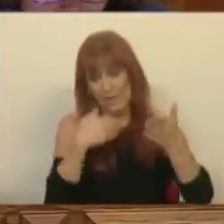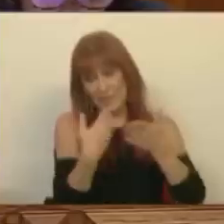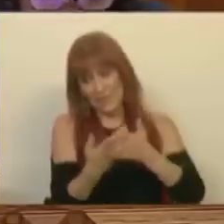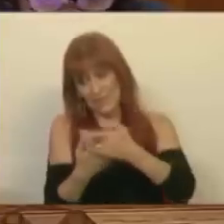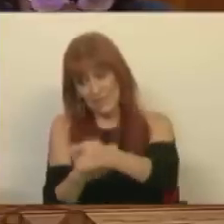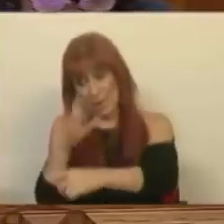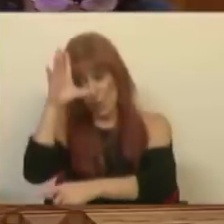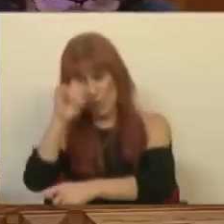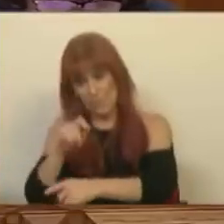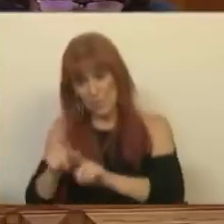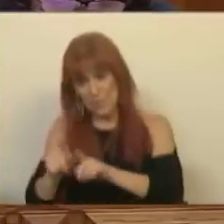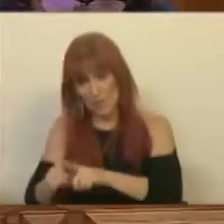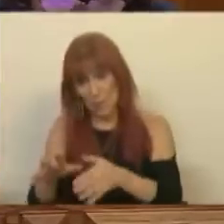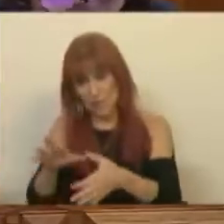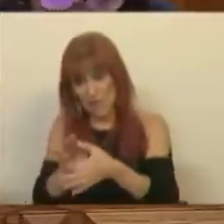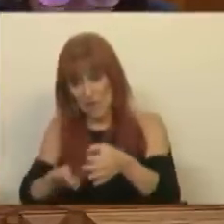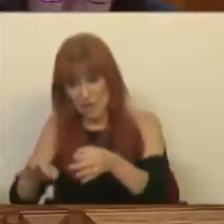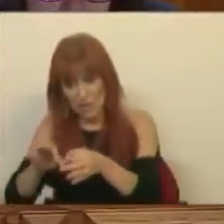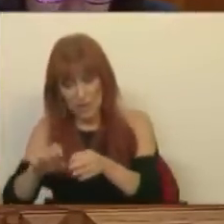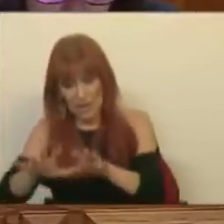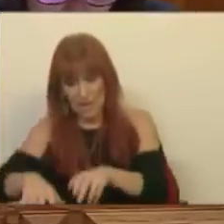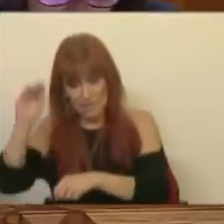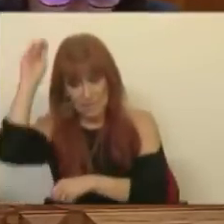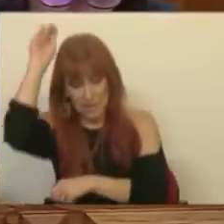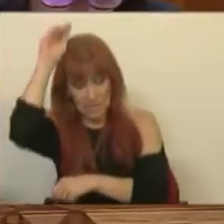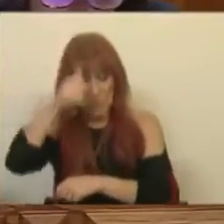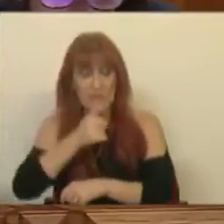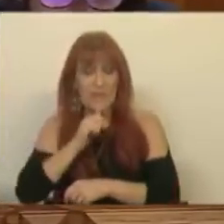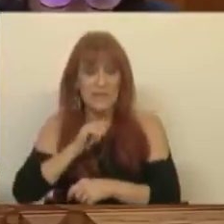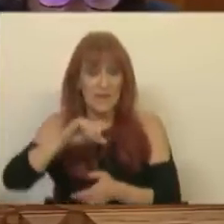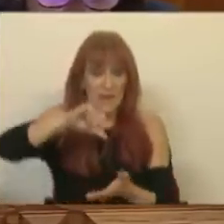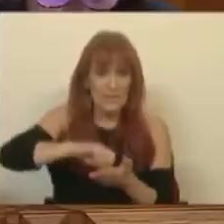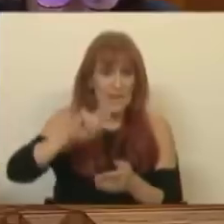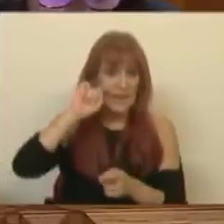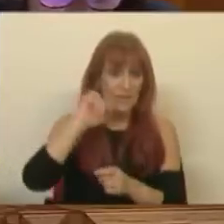que o governo tem que ajustar Assembleia da República terminar